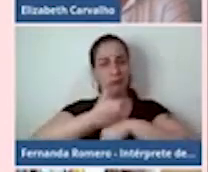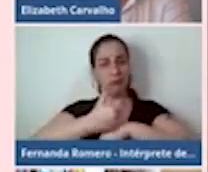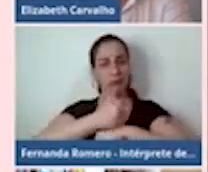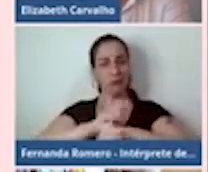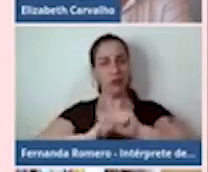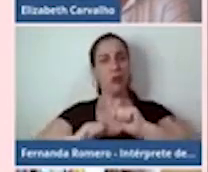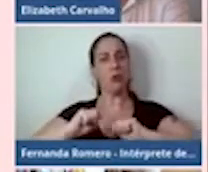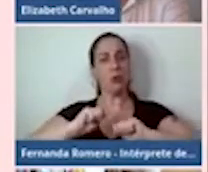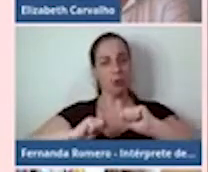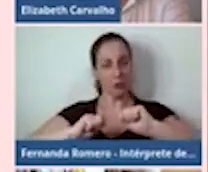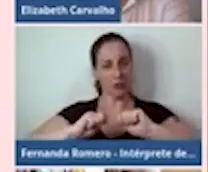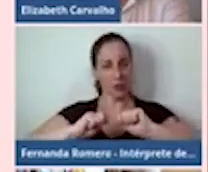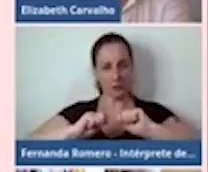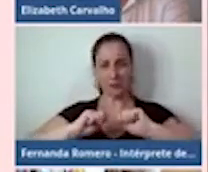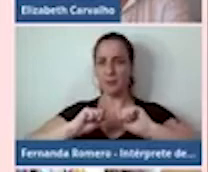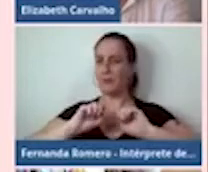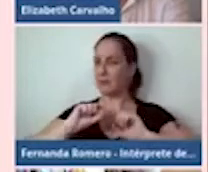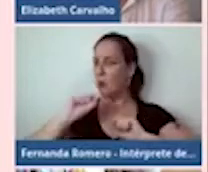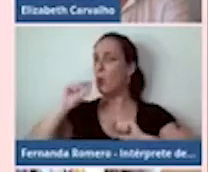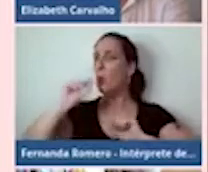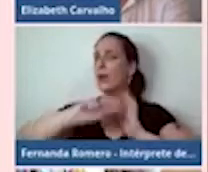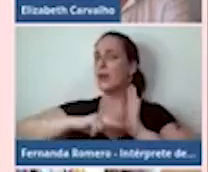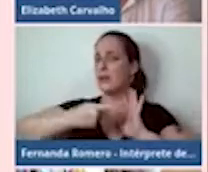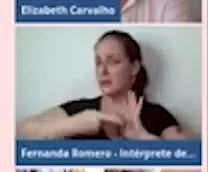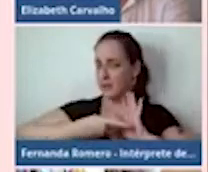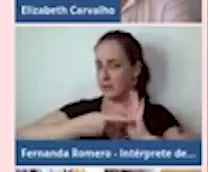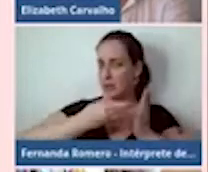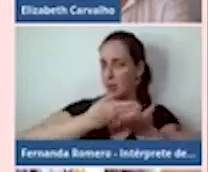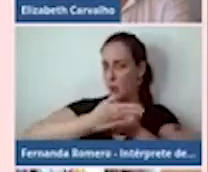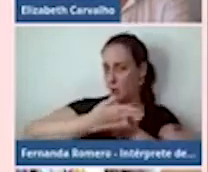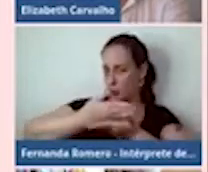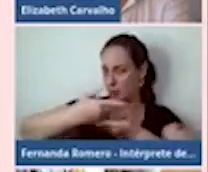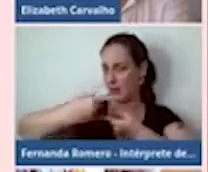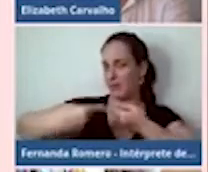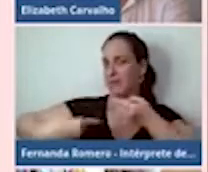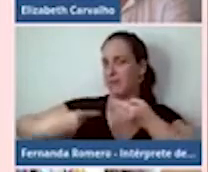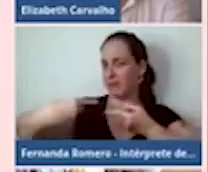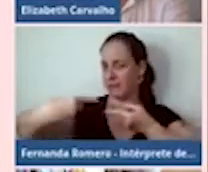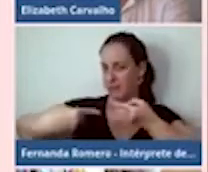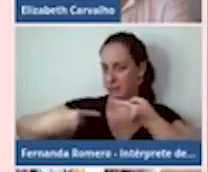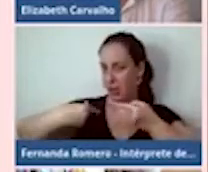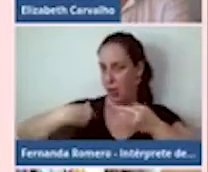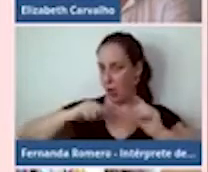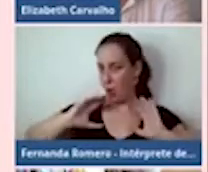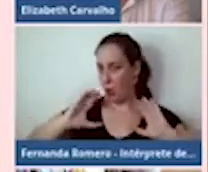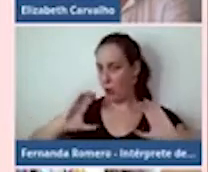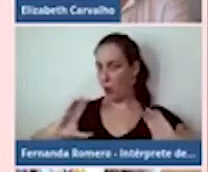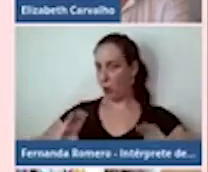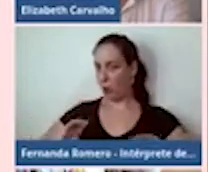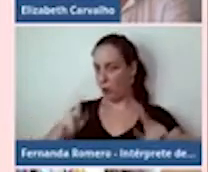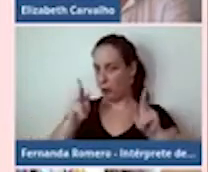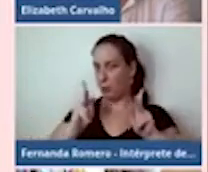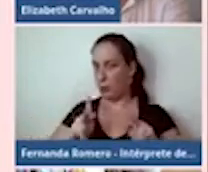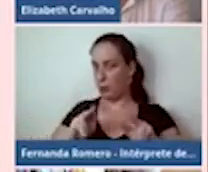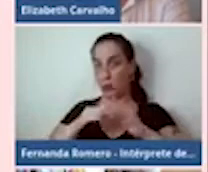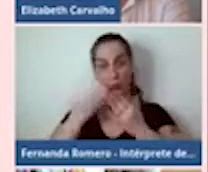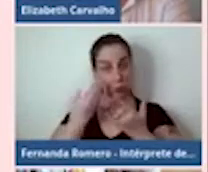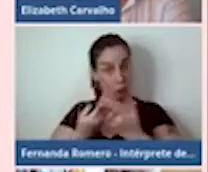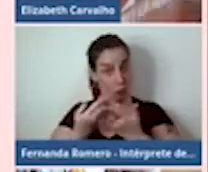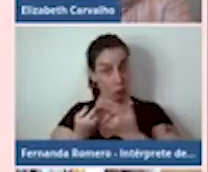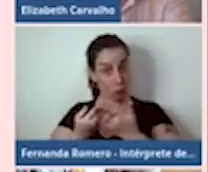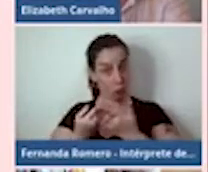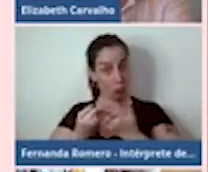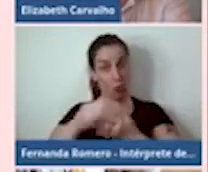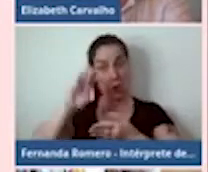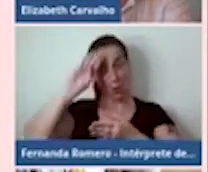significa dizer? Que quando eu entrava nas discussões, eu tinha a postura de alguém que tinha estudado e que confiava